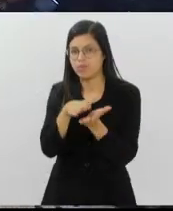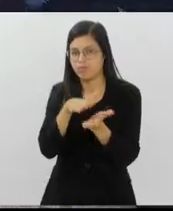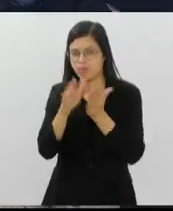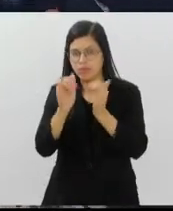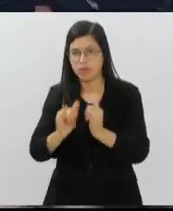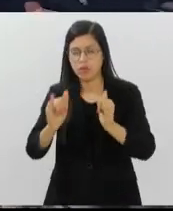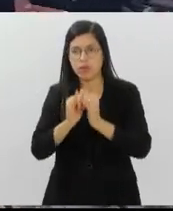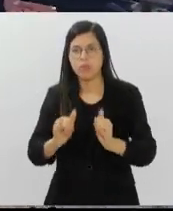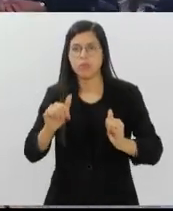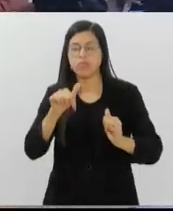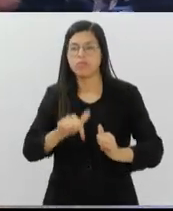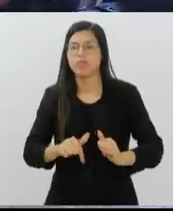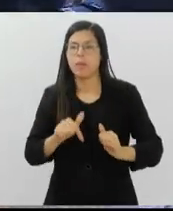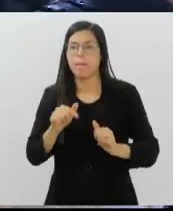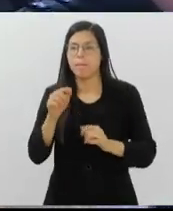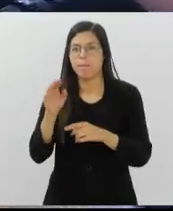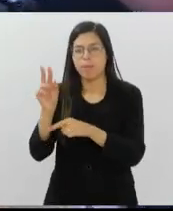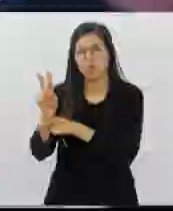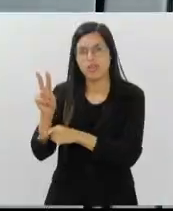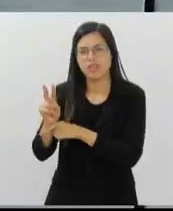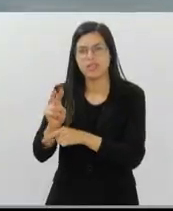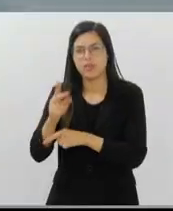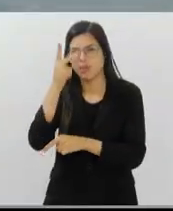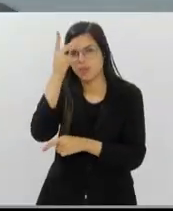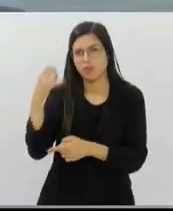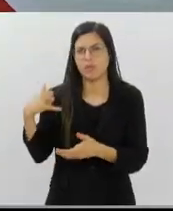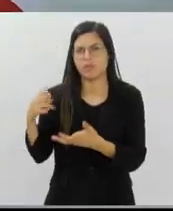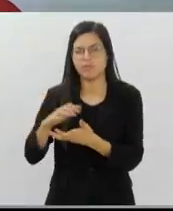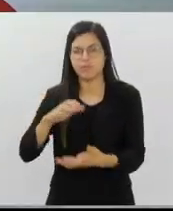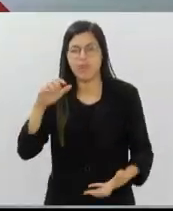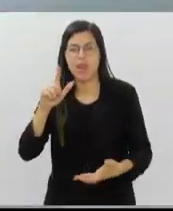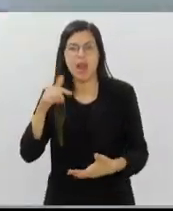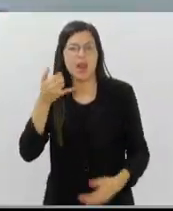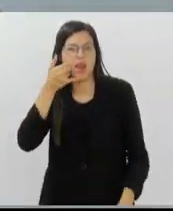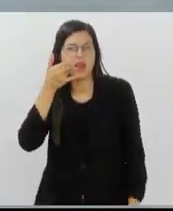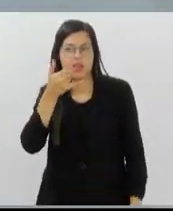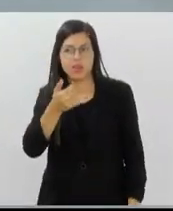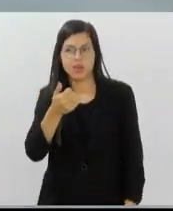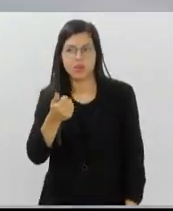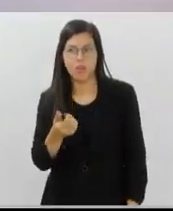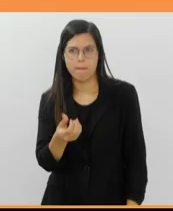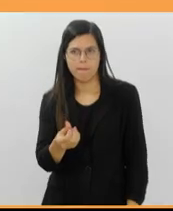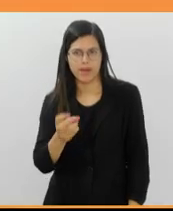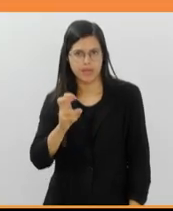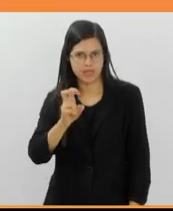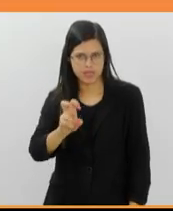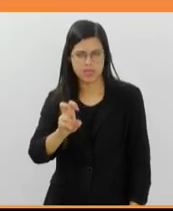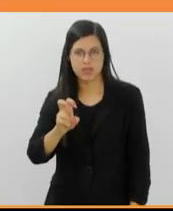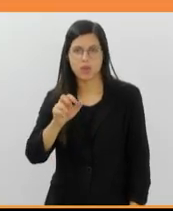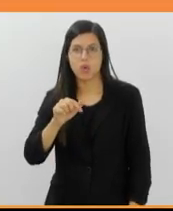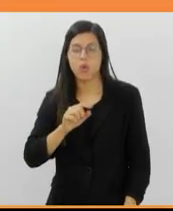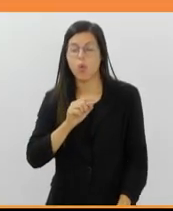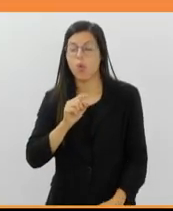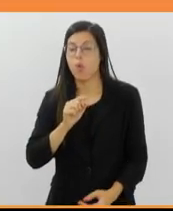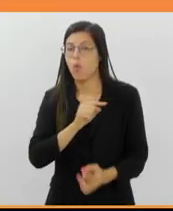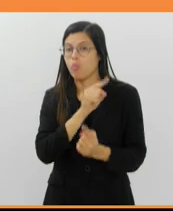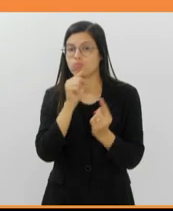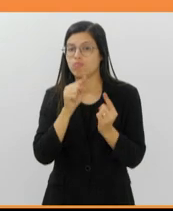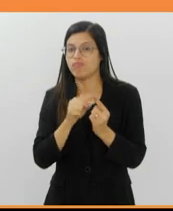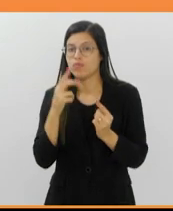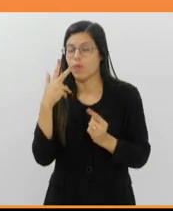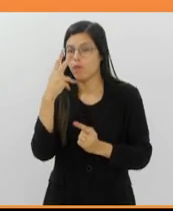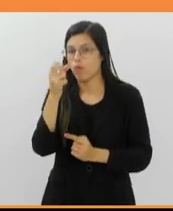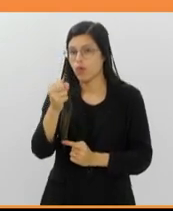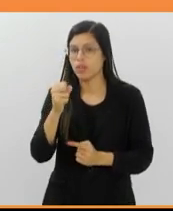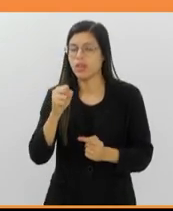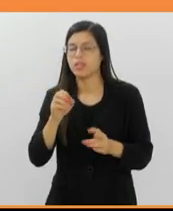ampliar a proteção da população idosa no estado. É o Disque Idoso 165. O objetivo é fortalecer a rede de